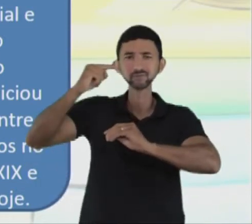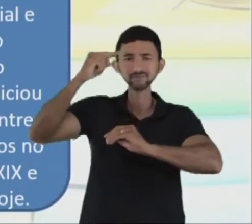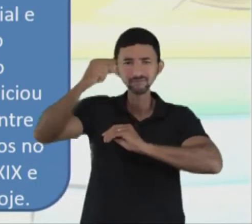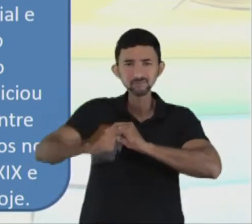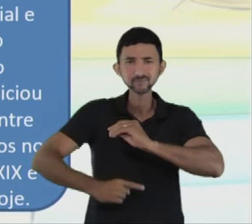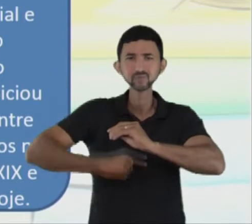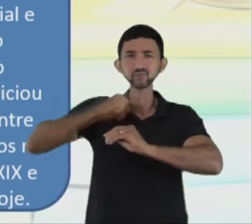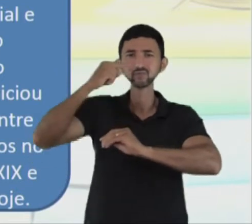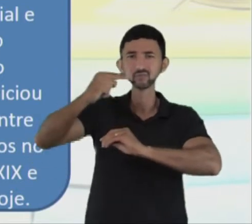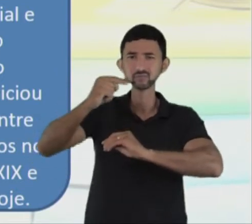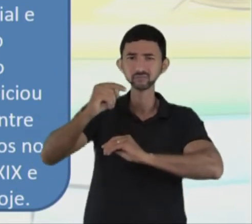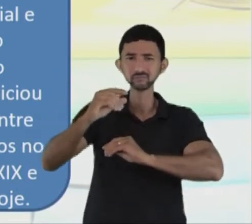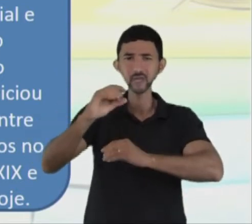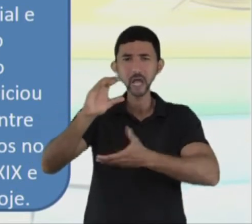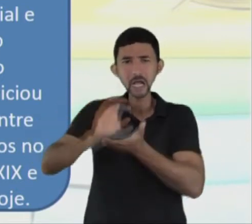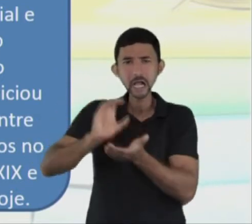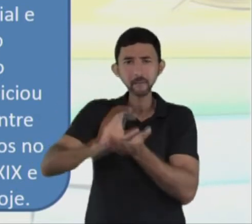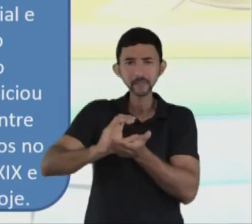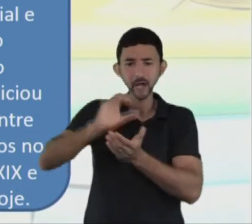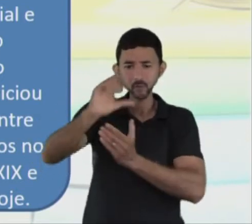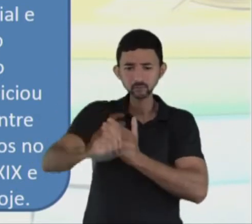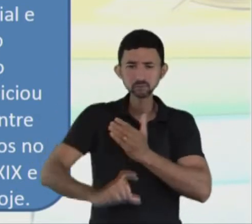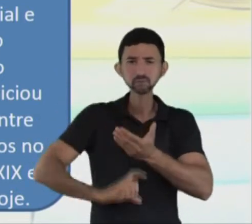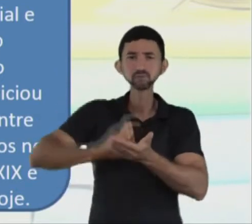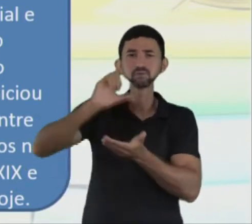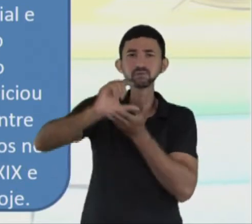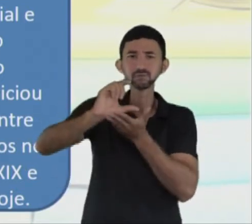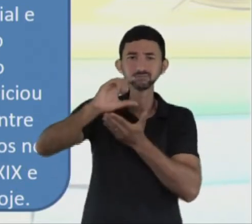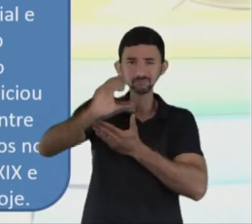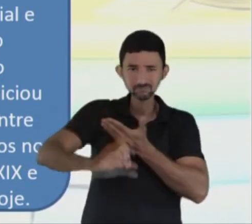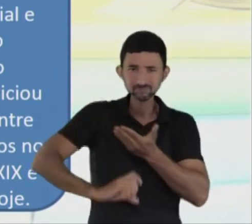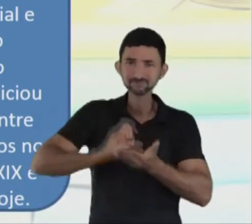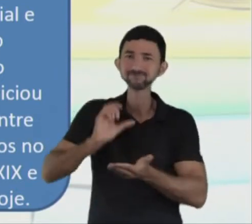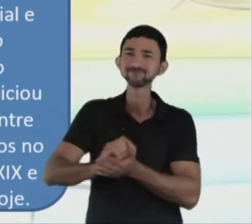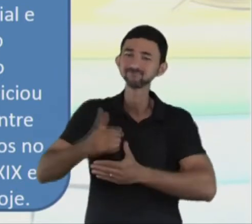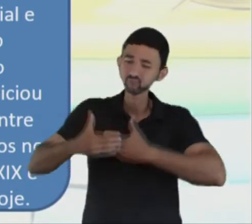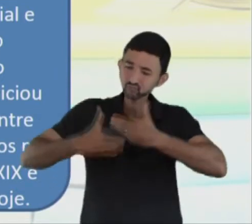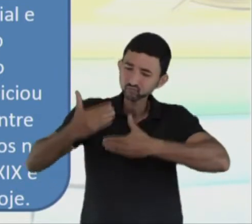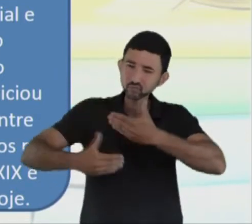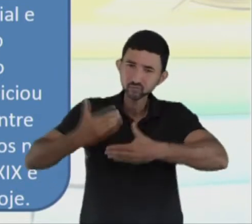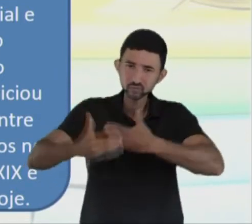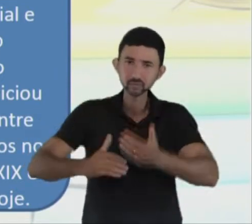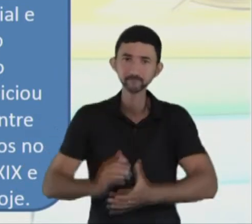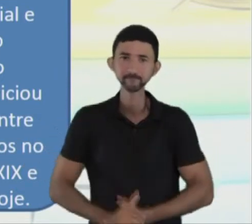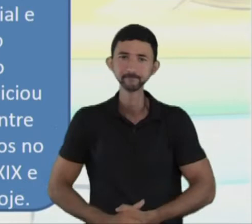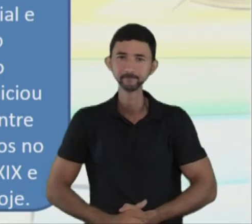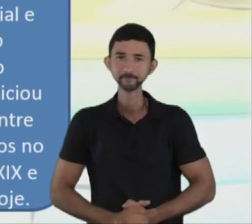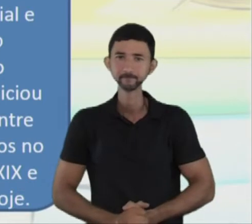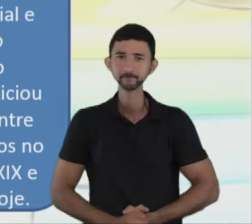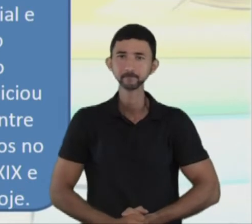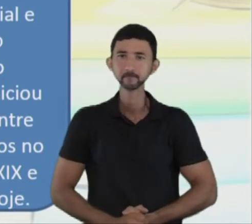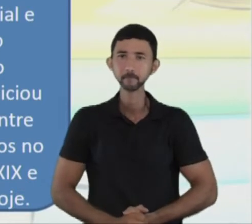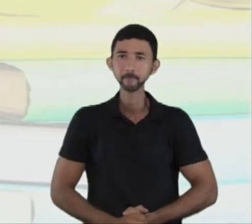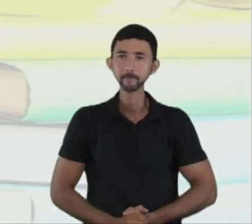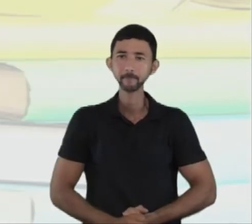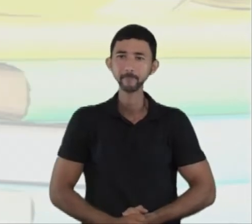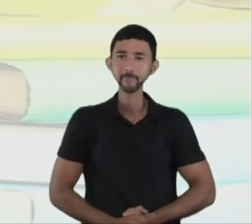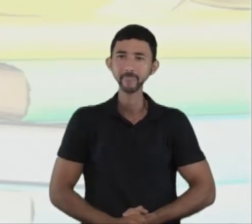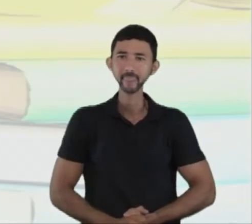de capital e lucro continue funcionando, tá? Bom, gente,